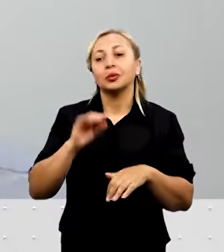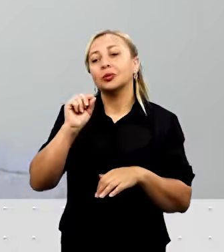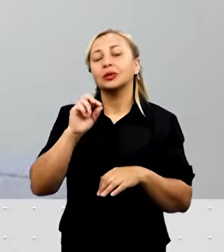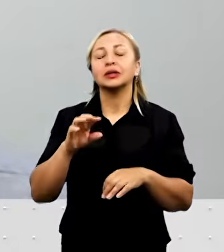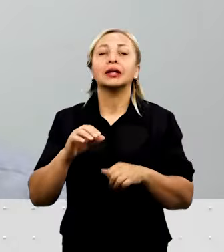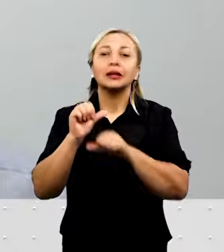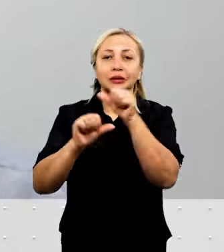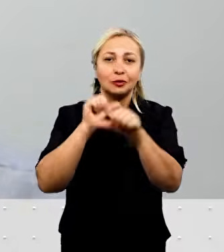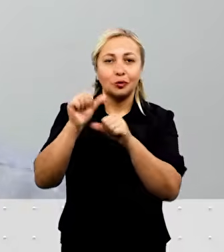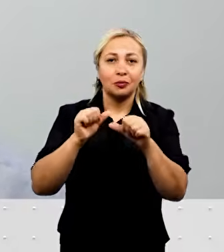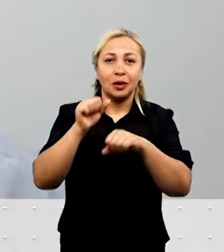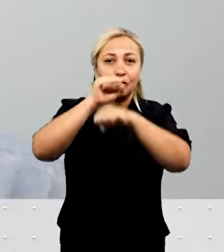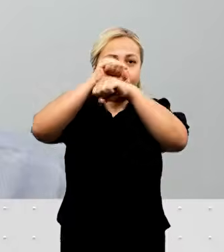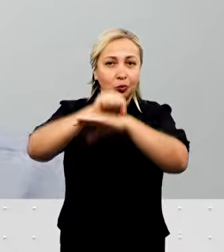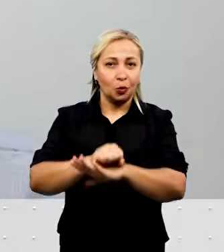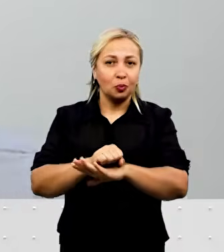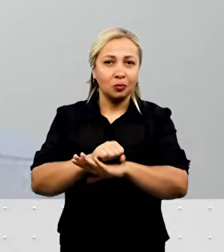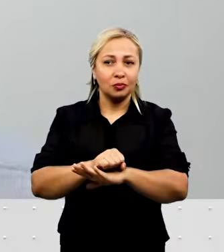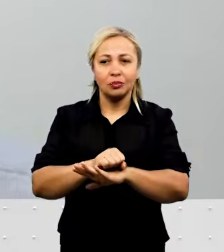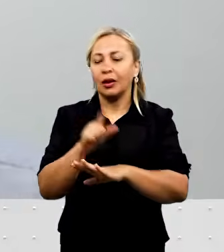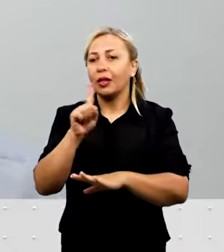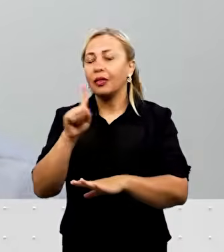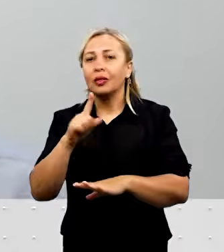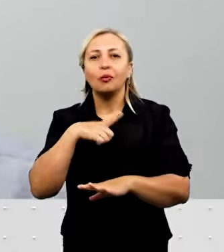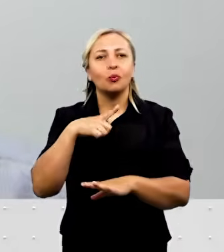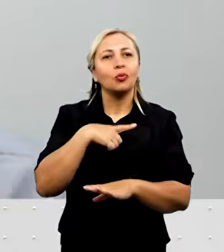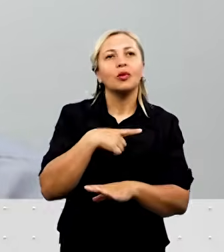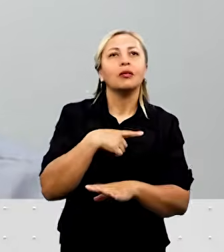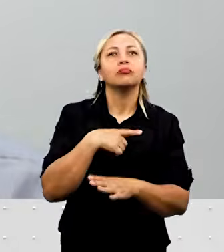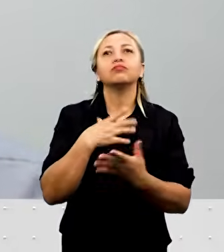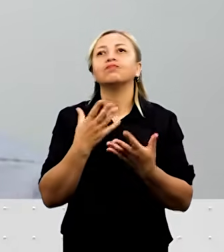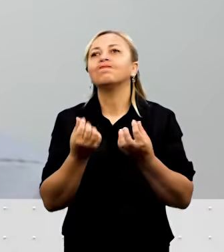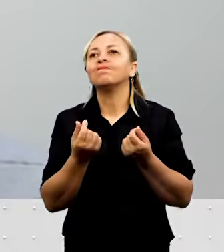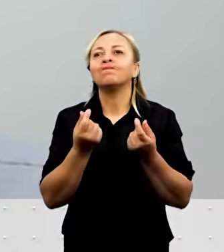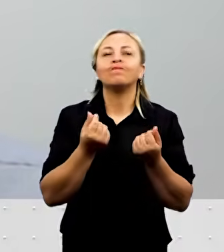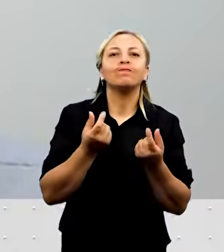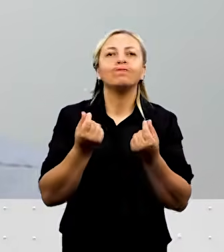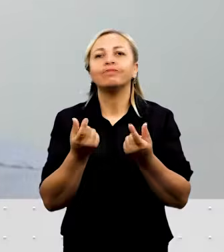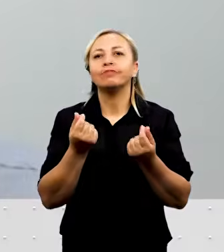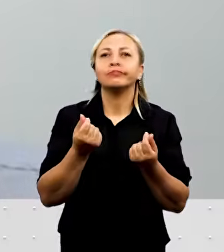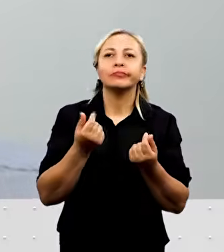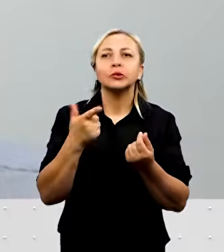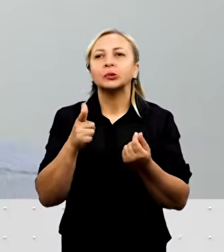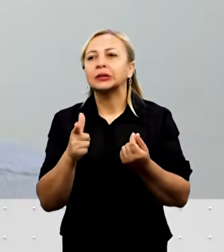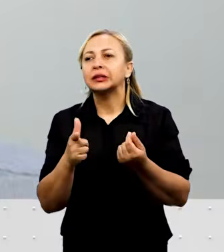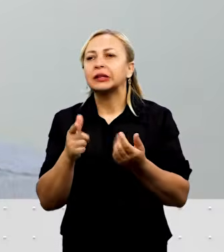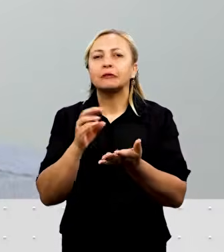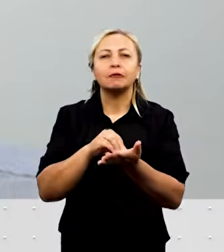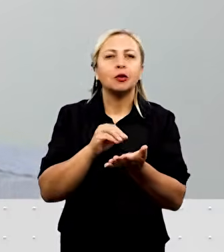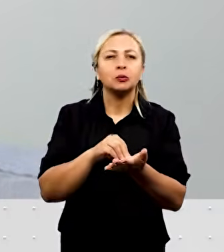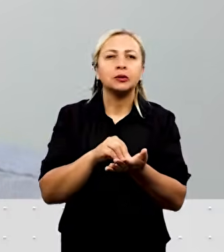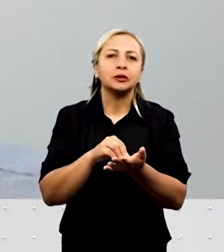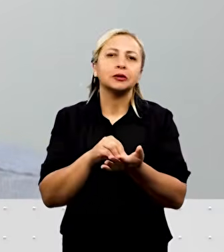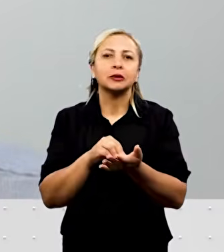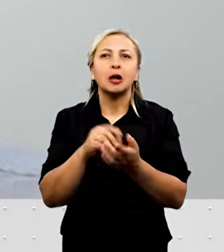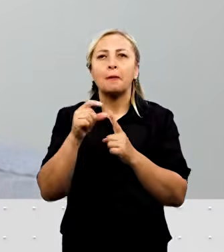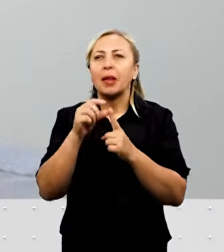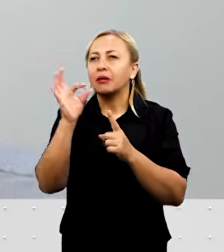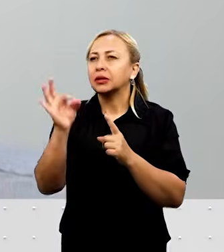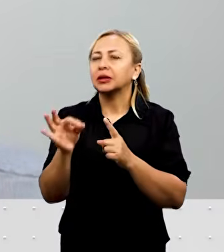computação, principalmente os que se referem a desenvolvimento de software, eles não têm